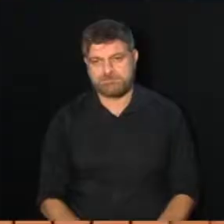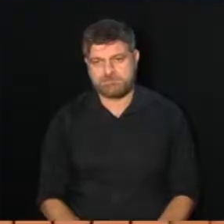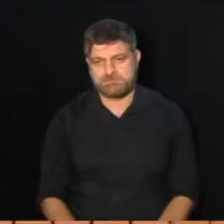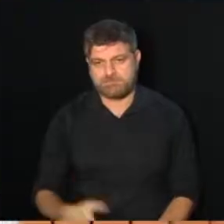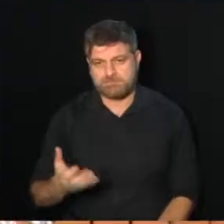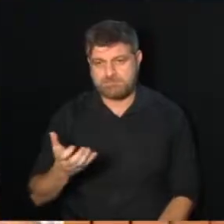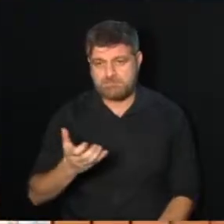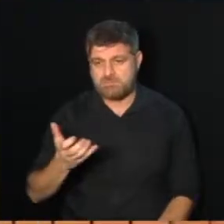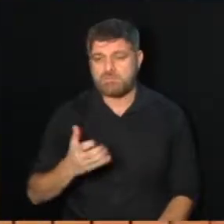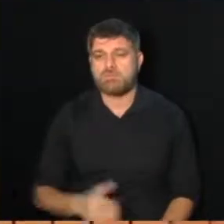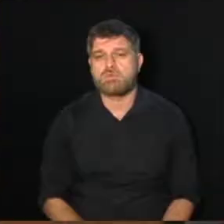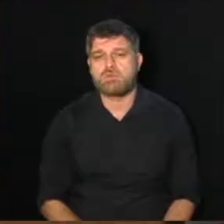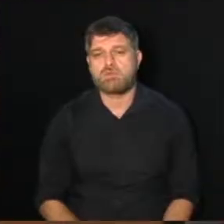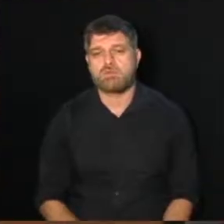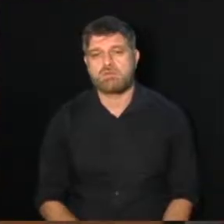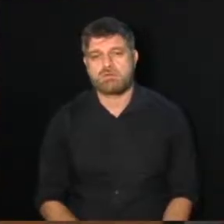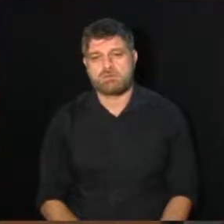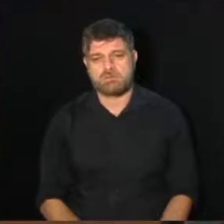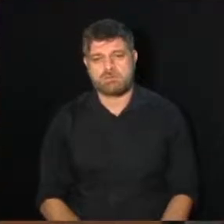quero...